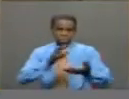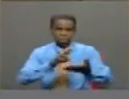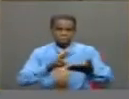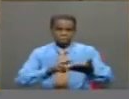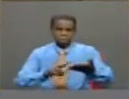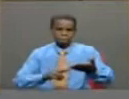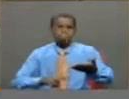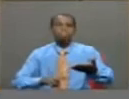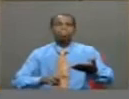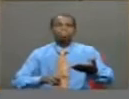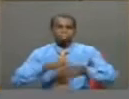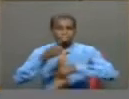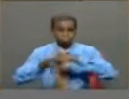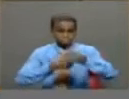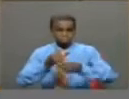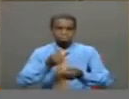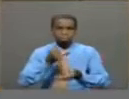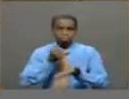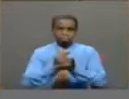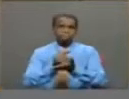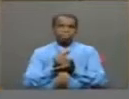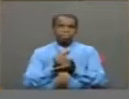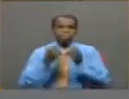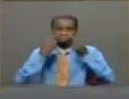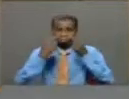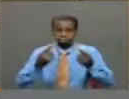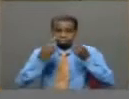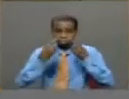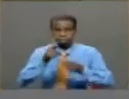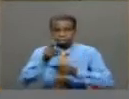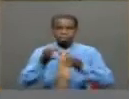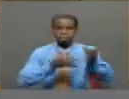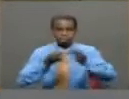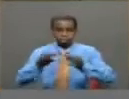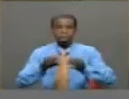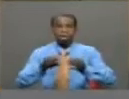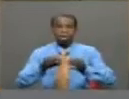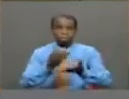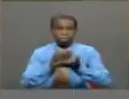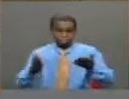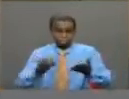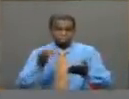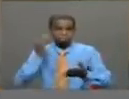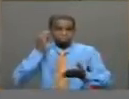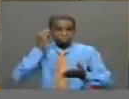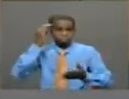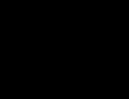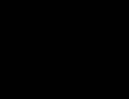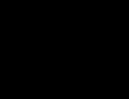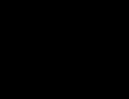a nossa educação ter ao encontrar a melhores dias daqui em diante